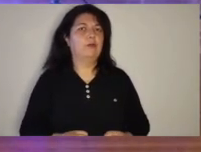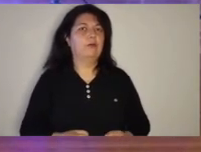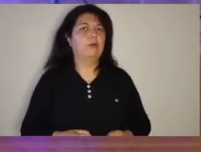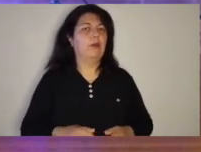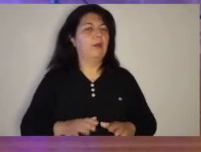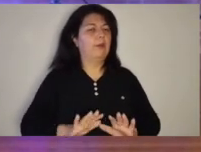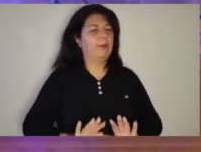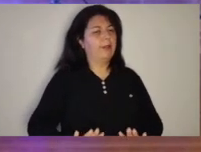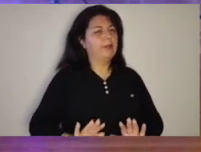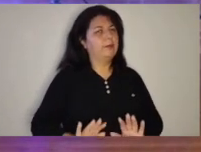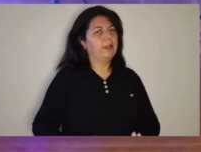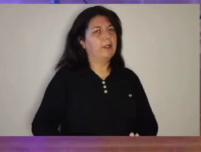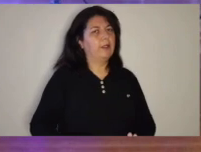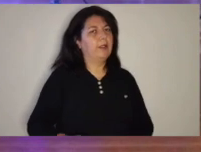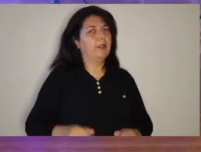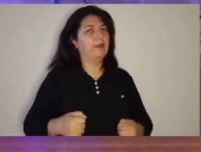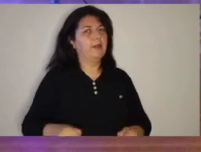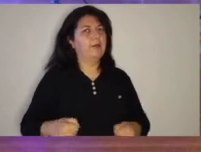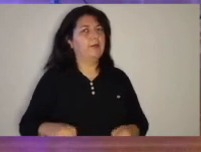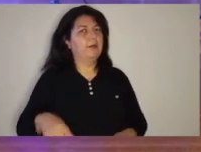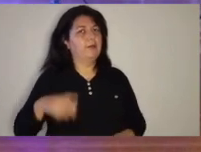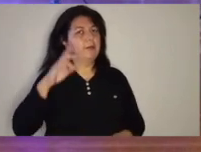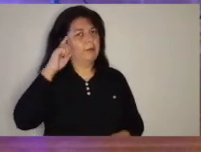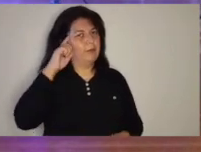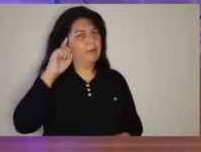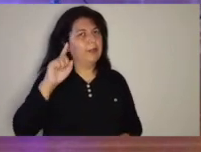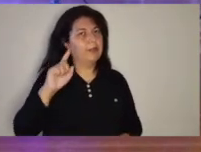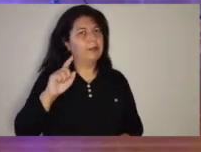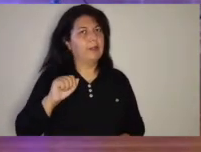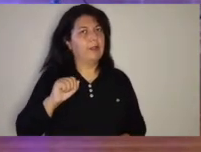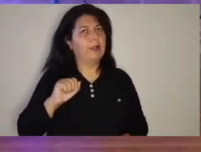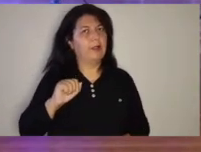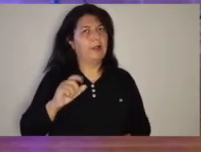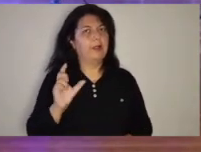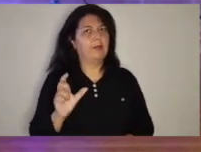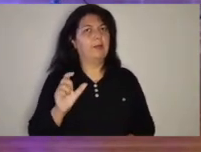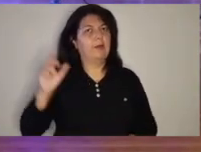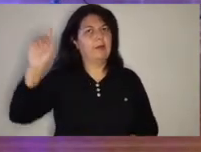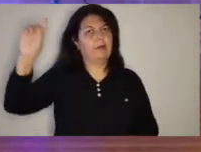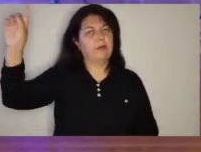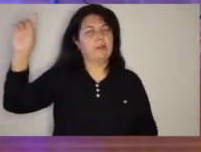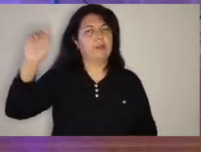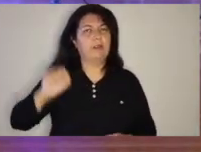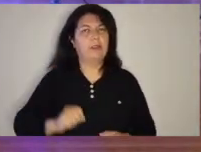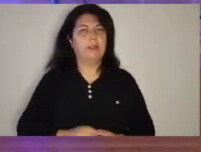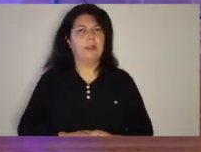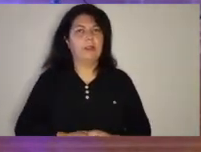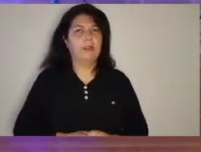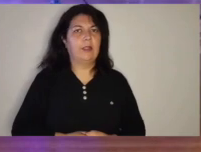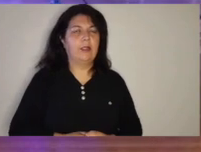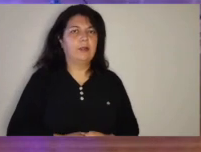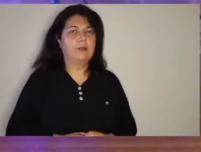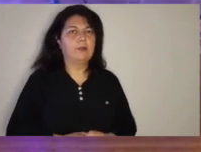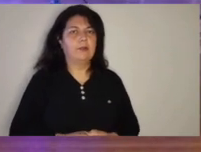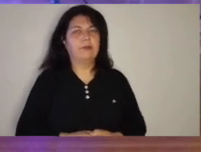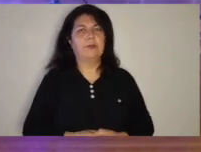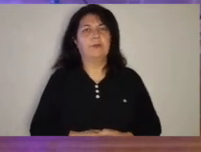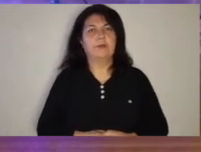irmãos? As coisas sagradas do Senhor não se misturam às coisas